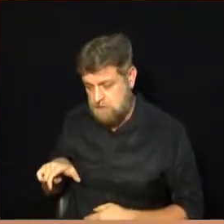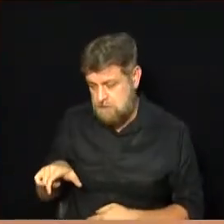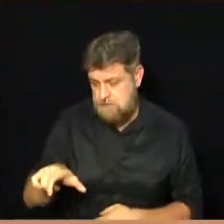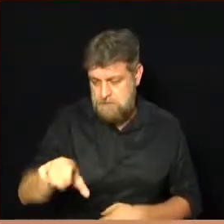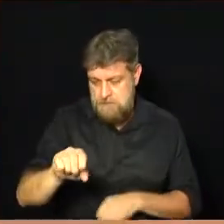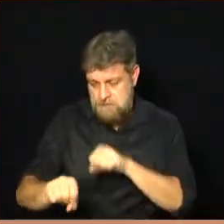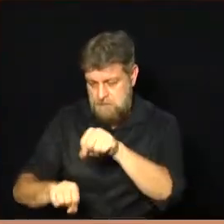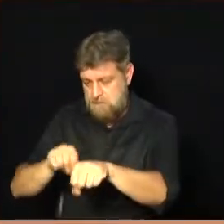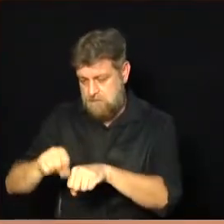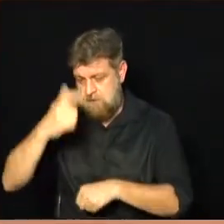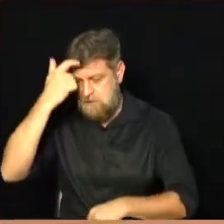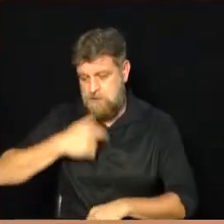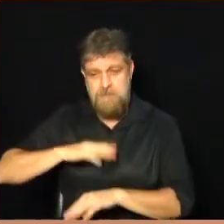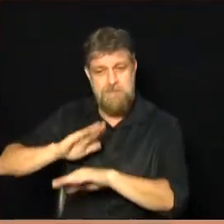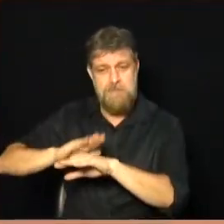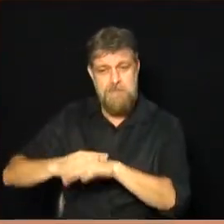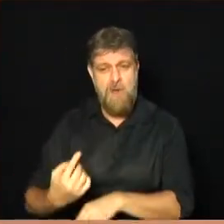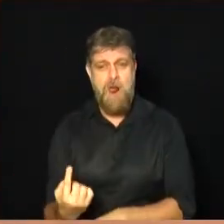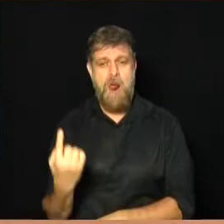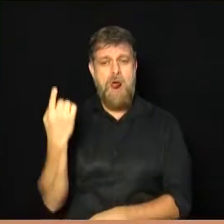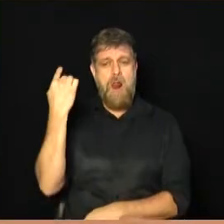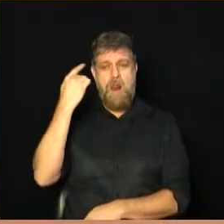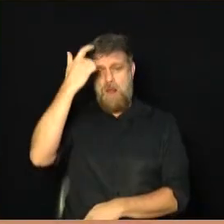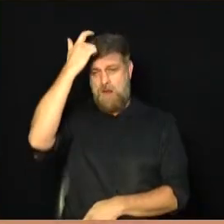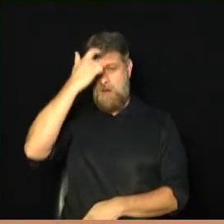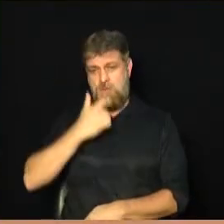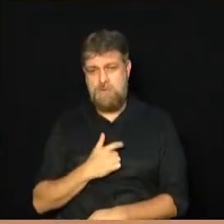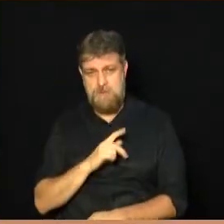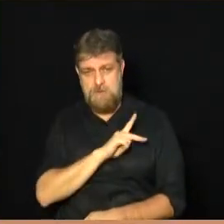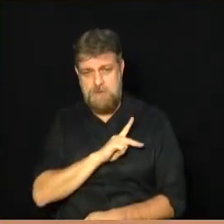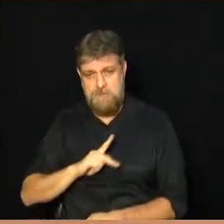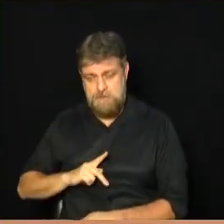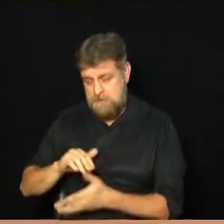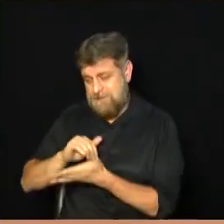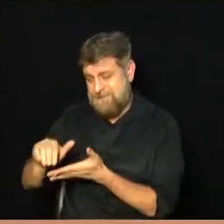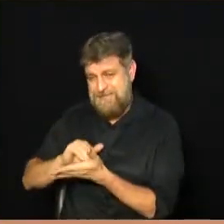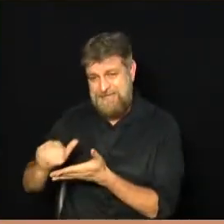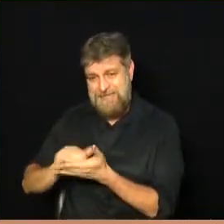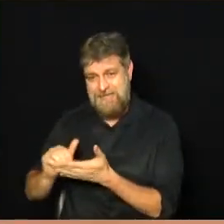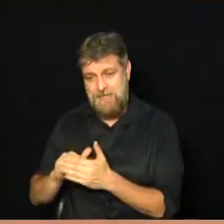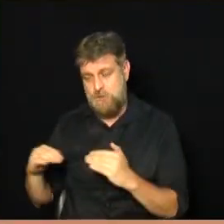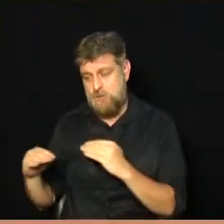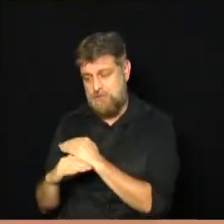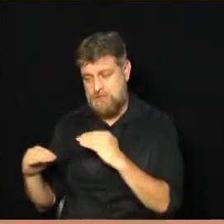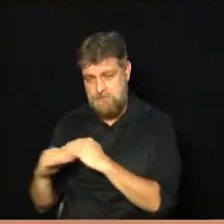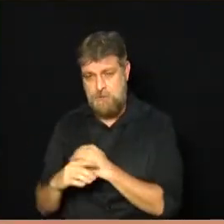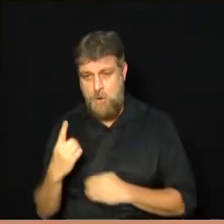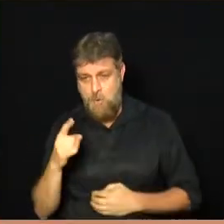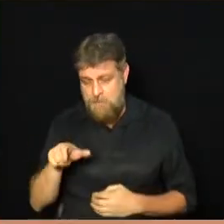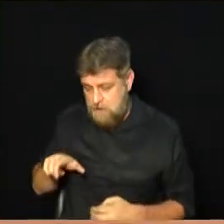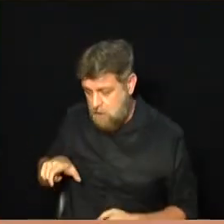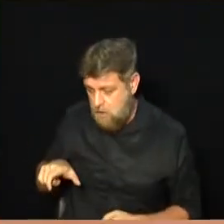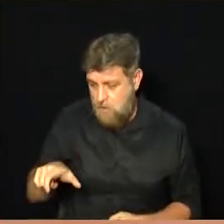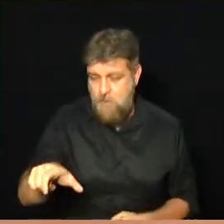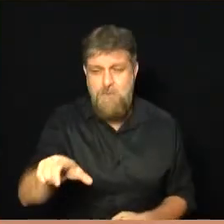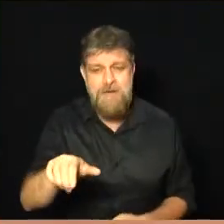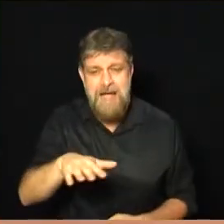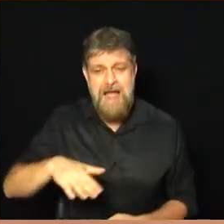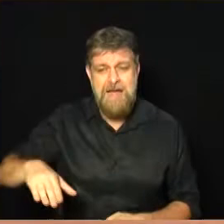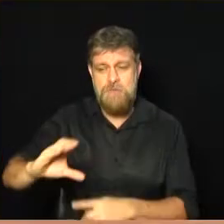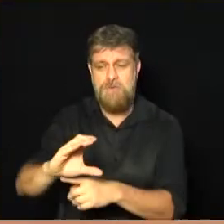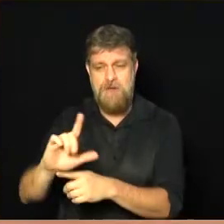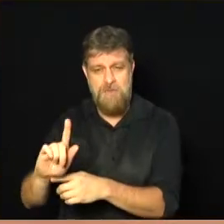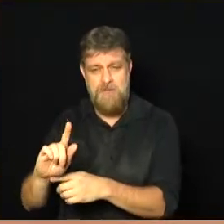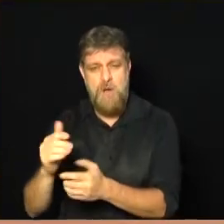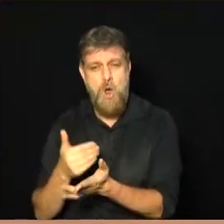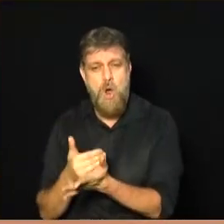fiz na minha época da Secretaria de Transportes. Uma ciclovia que está ali na região do Campo Grande, que